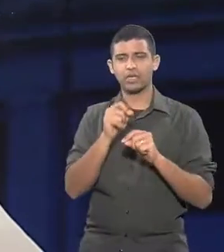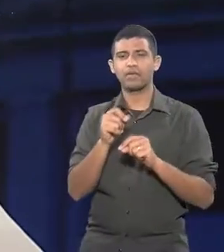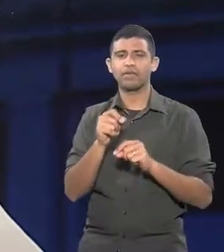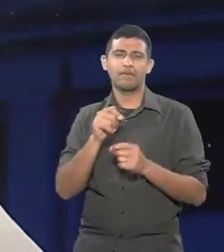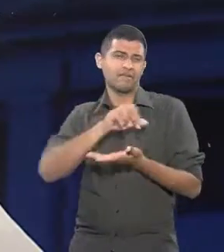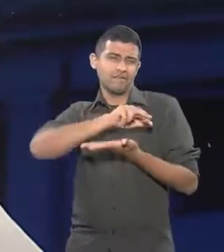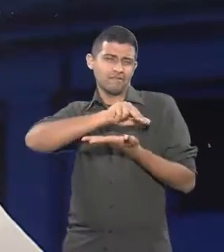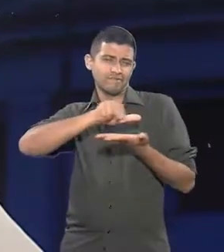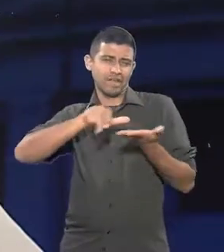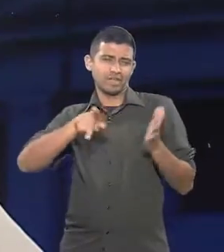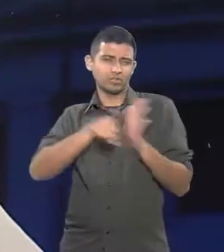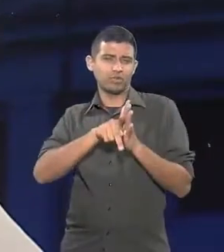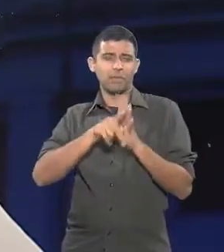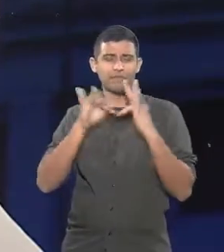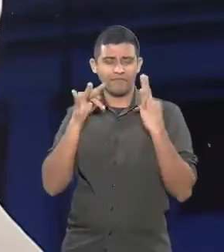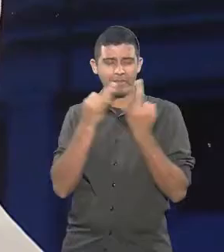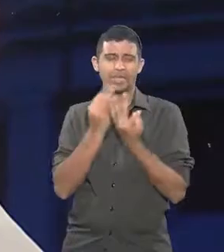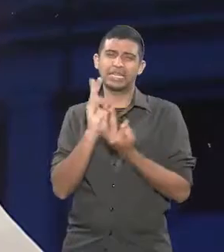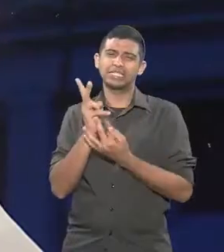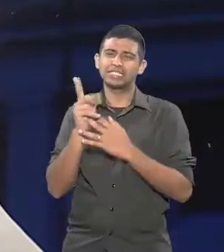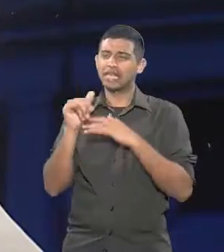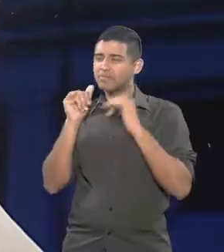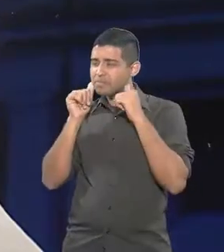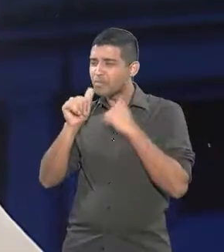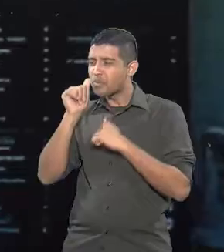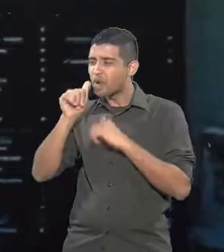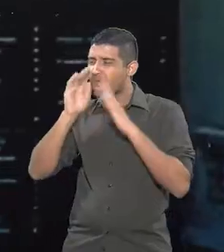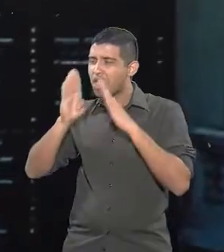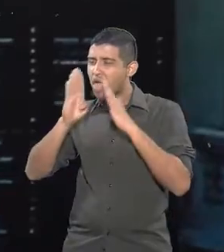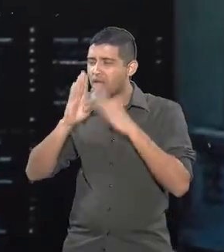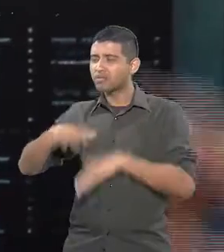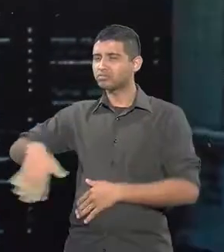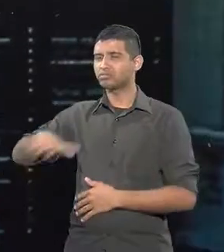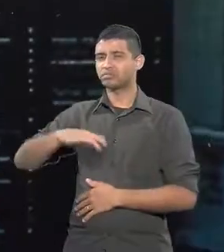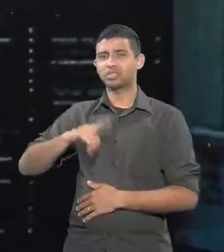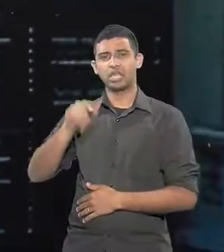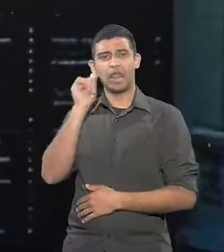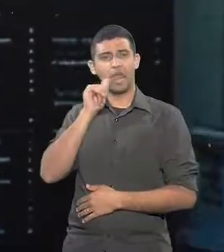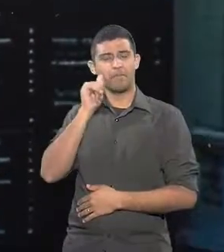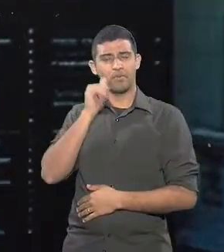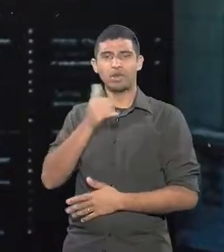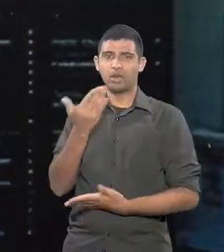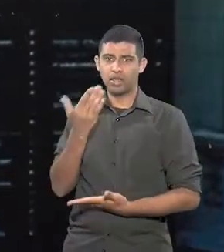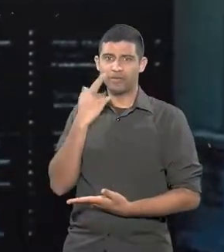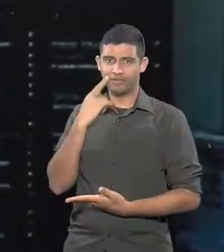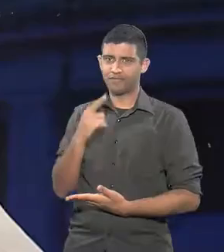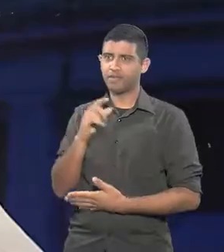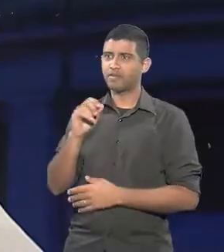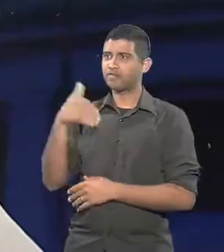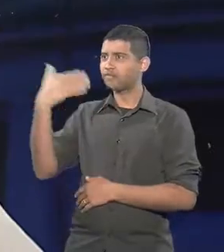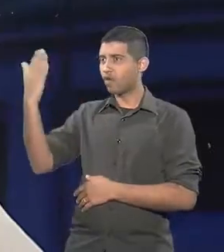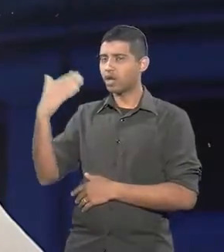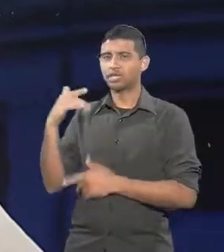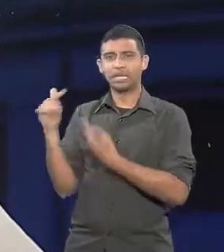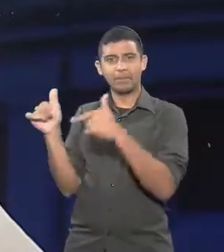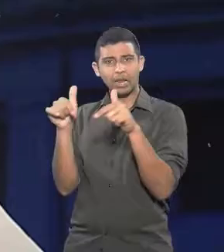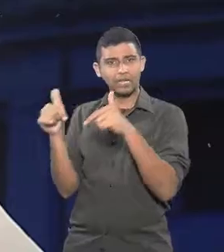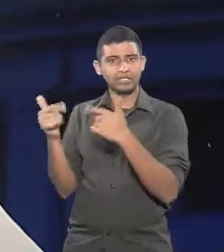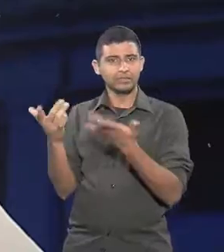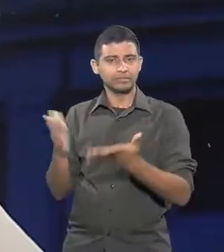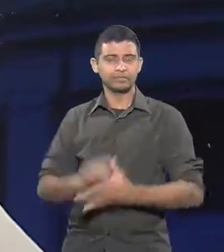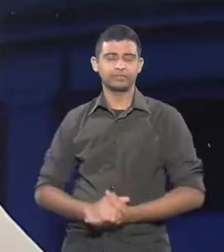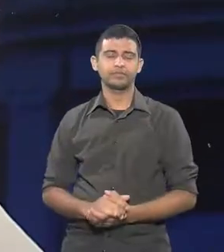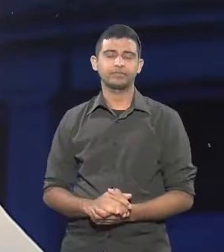receitas de família, tudo isso sempre passaram muito pela mulher, e a mulher está mais no mercado de trabalho, Exato. está mais tempo fora.